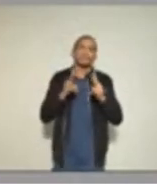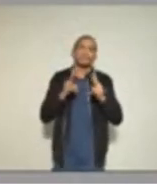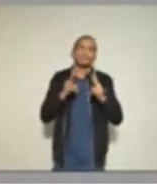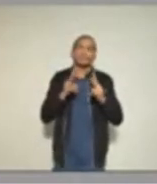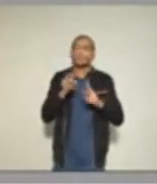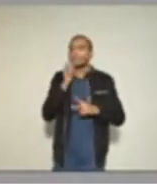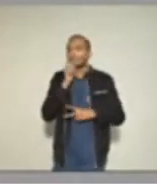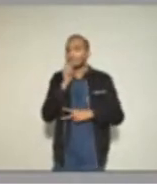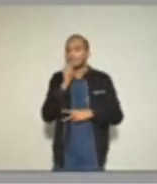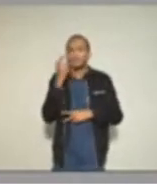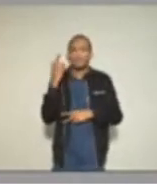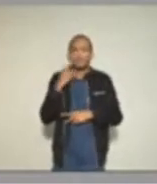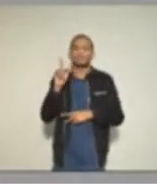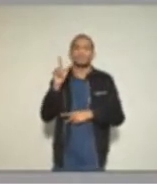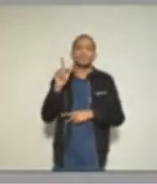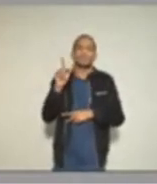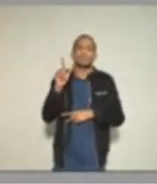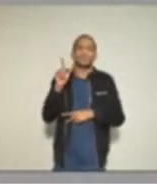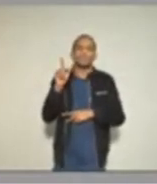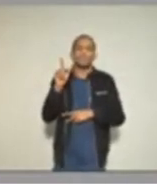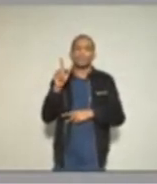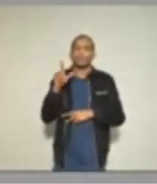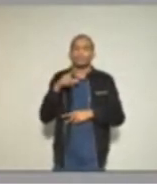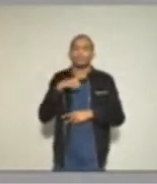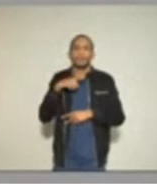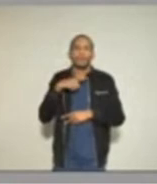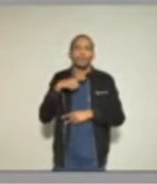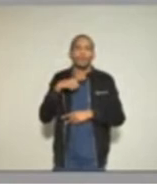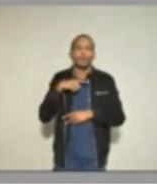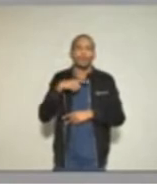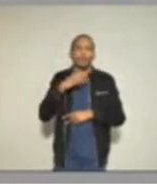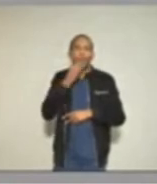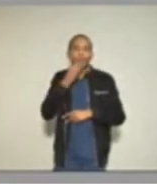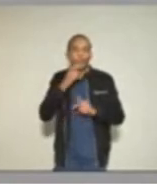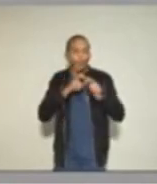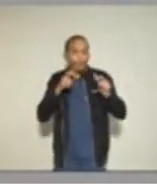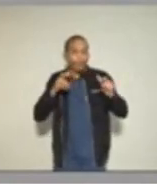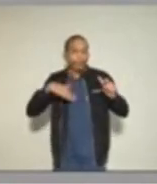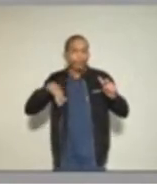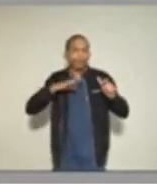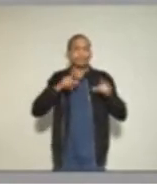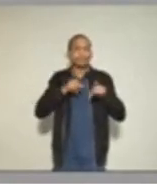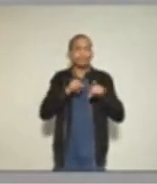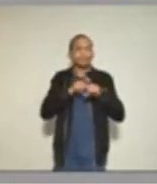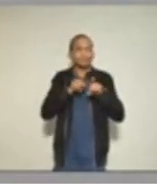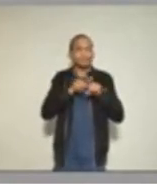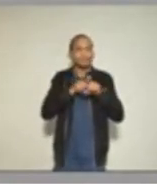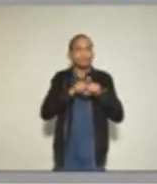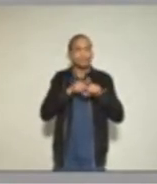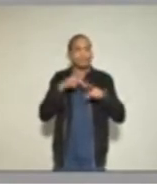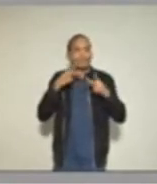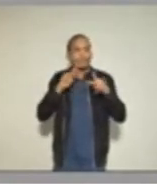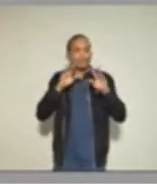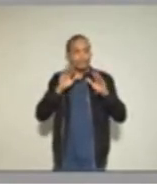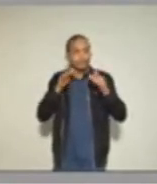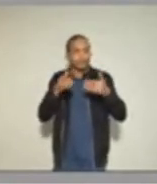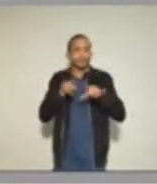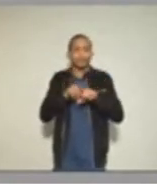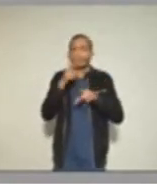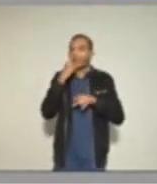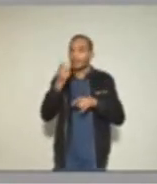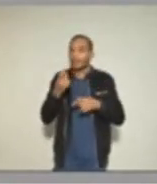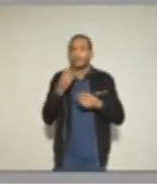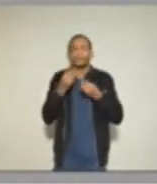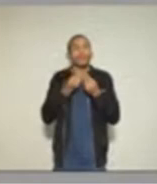sem conseguir dar grandes passos para poder ampliar a nossa coleta seletiva, a destinação do nosso